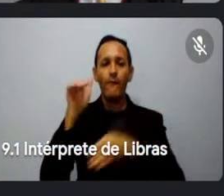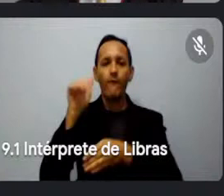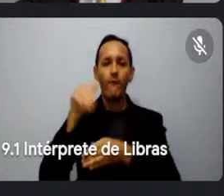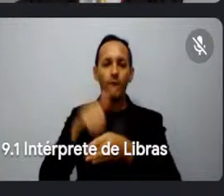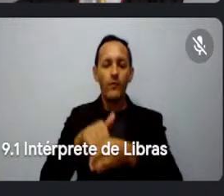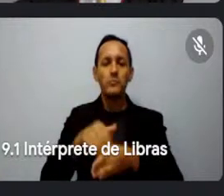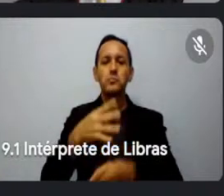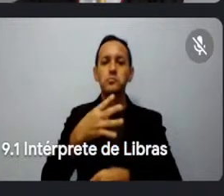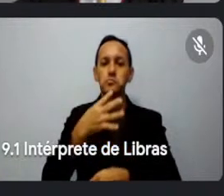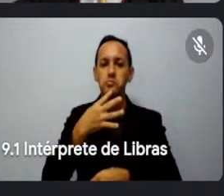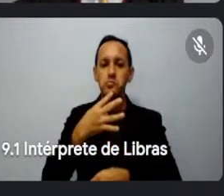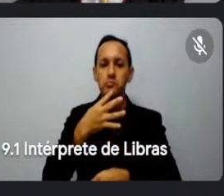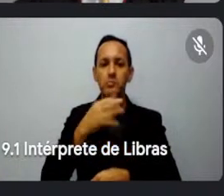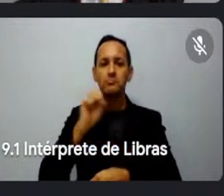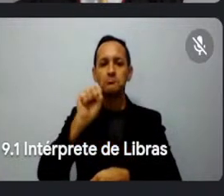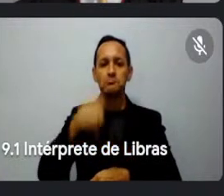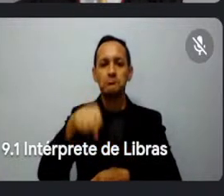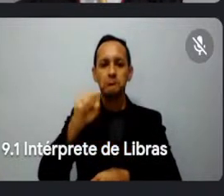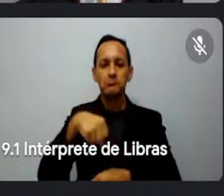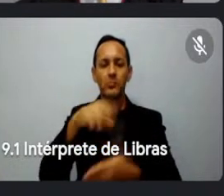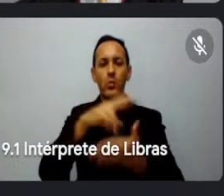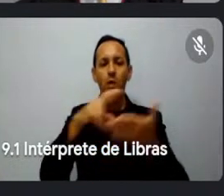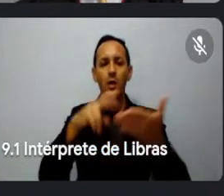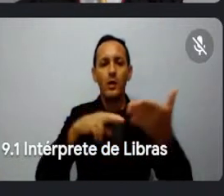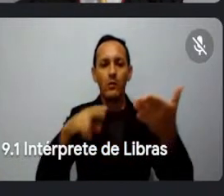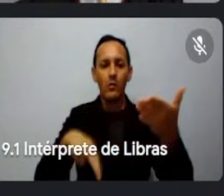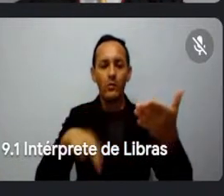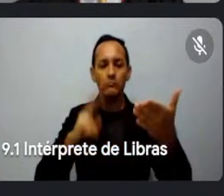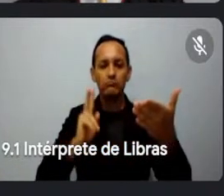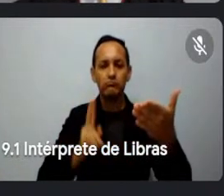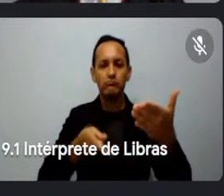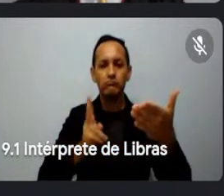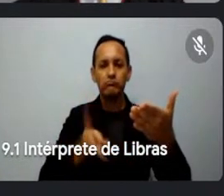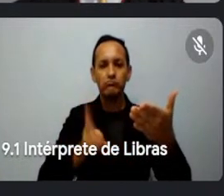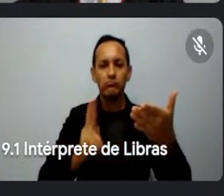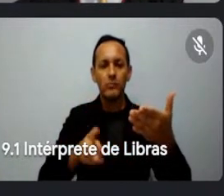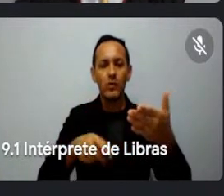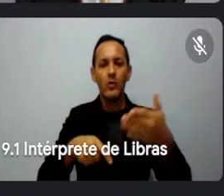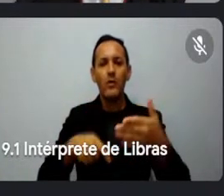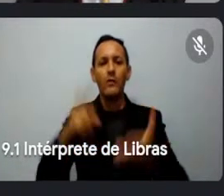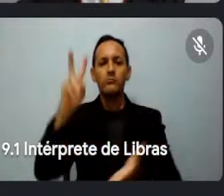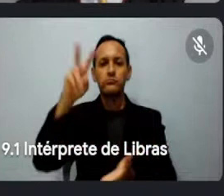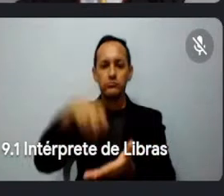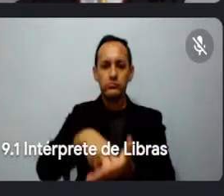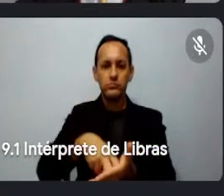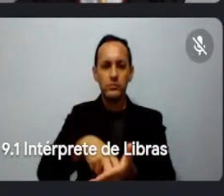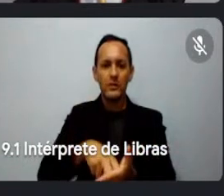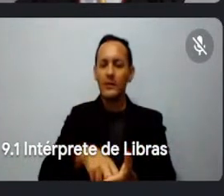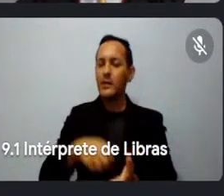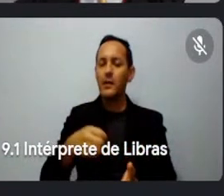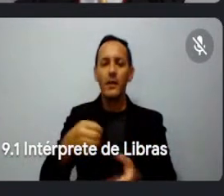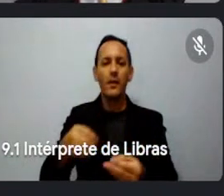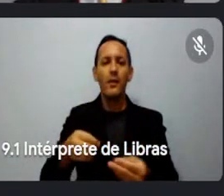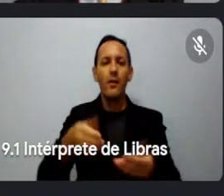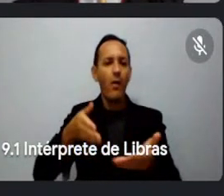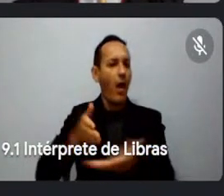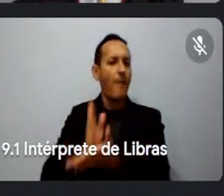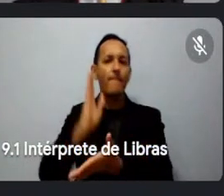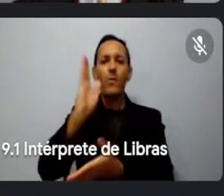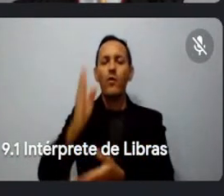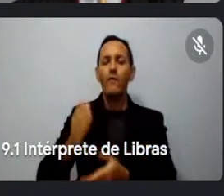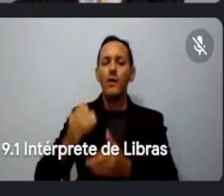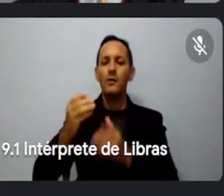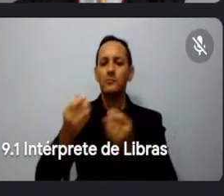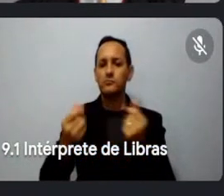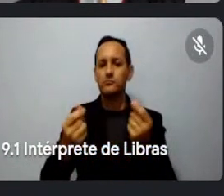conhecer do recurso e no mérito negar provimento para manter a sentença que desaprovou as contas eleitorais de André Miguel Ribeiro dos Santos